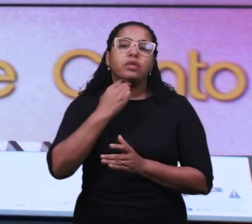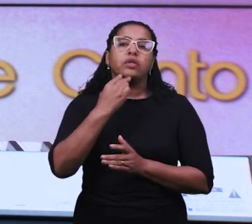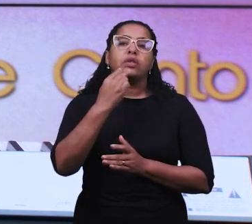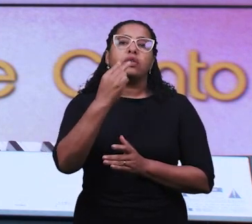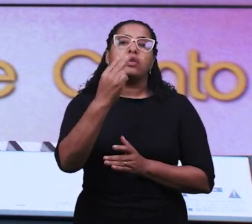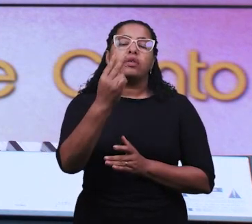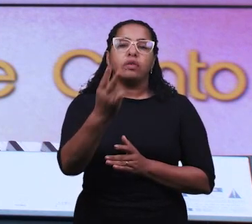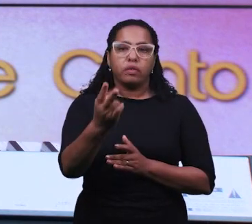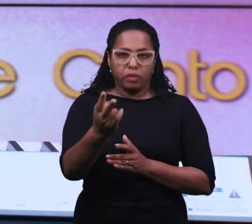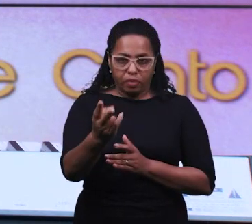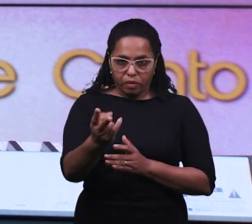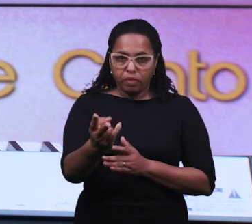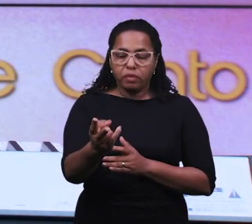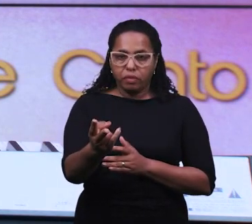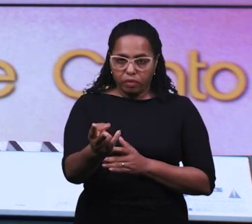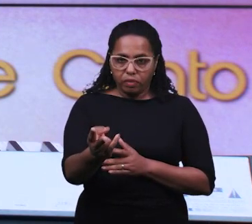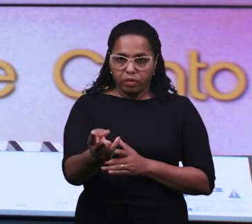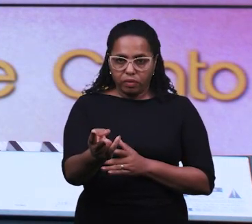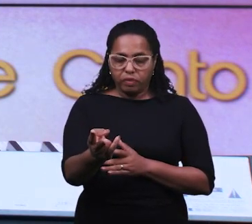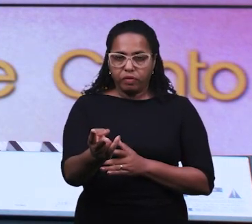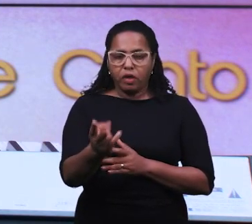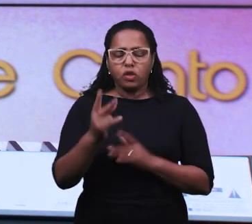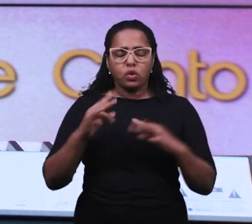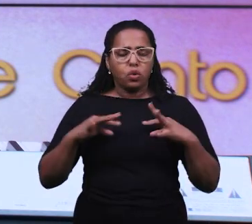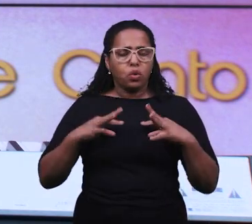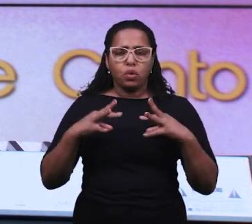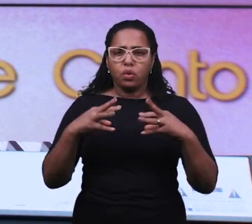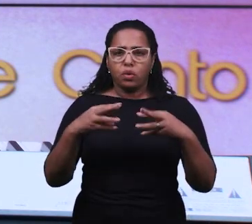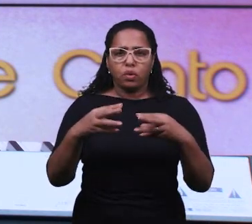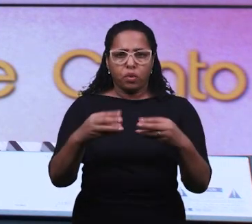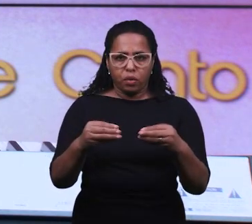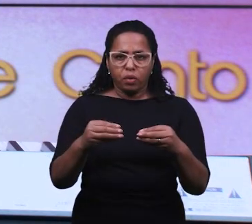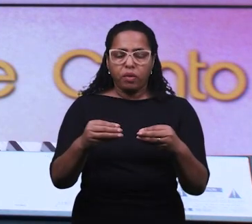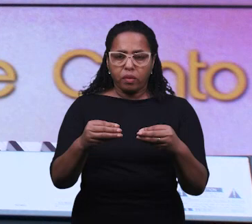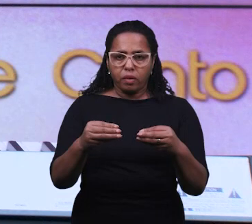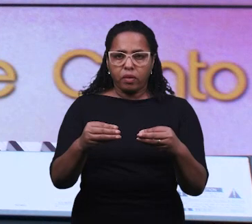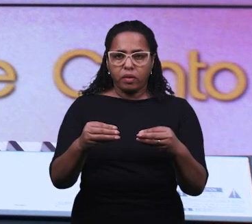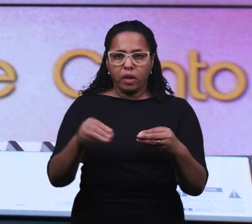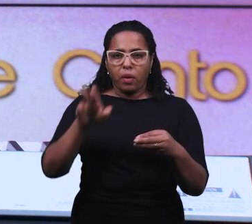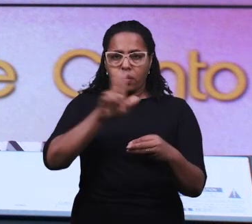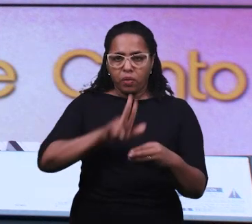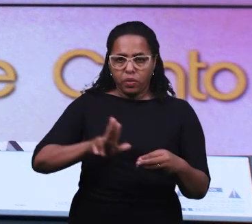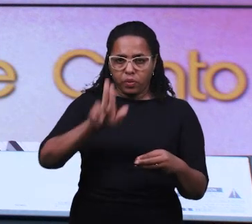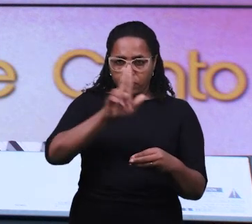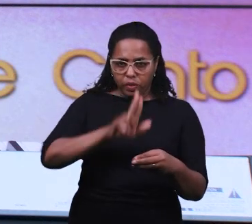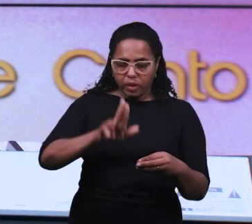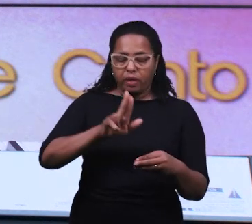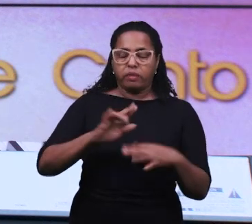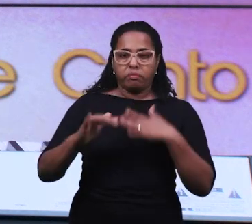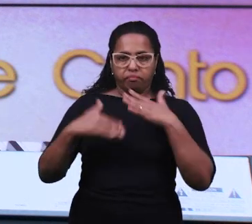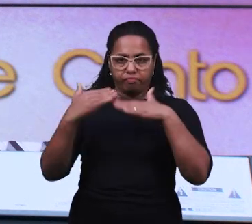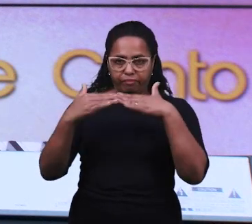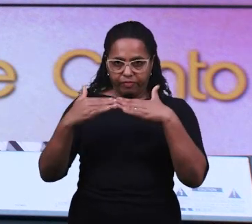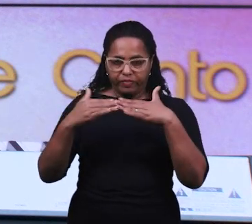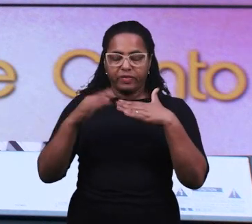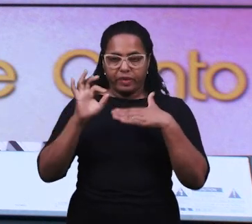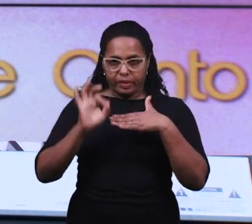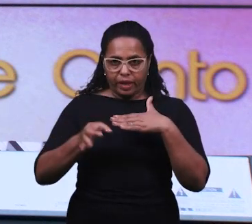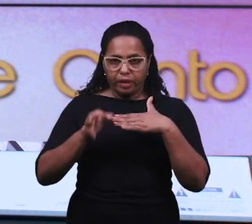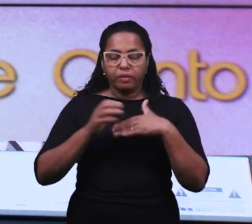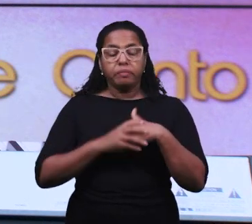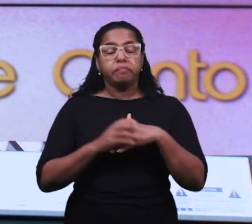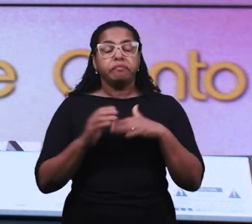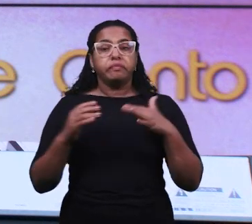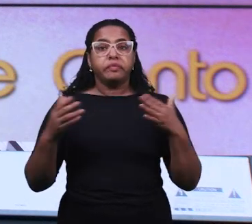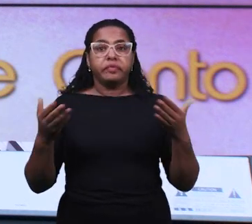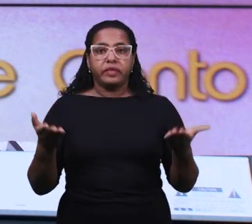antes que a nossa voz esteja por completo sendo executada, sendo